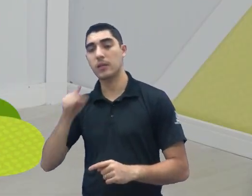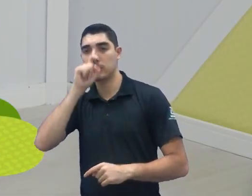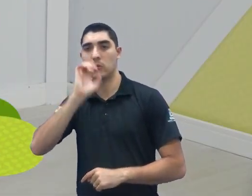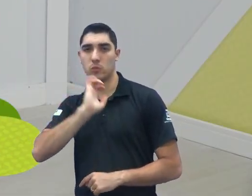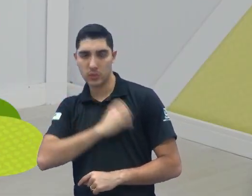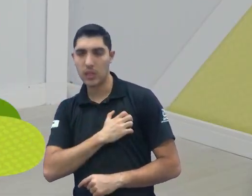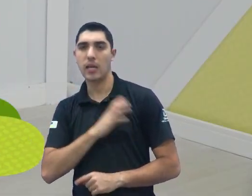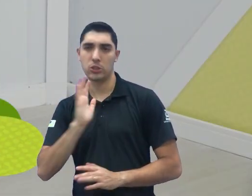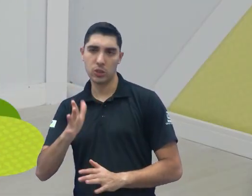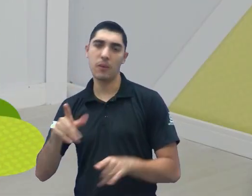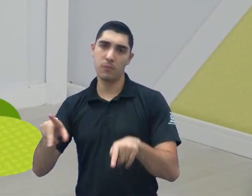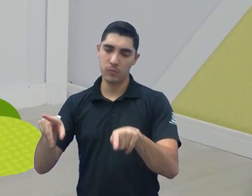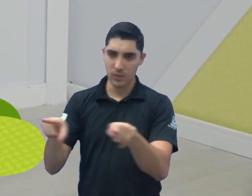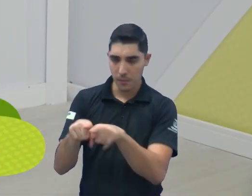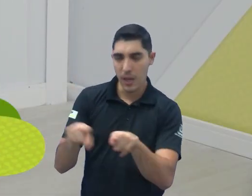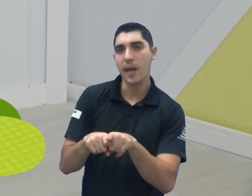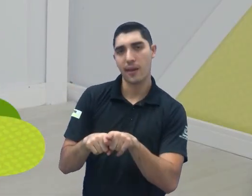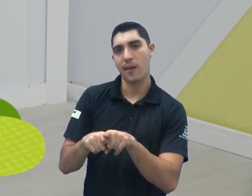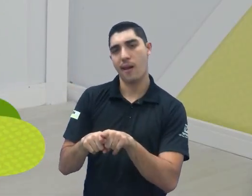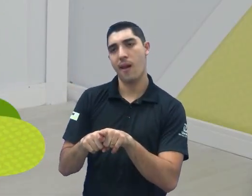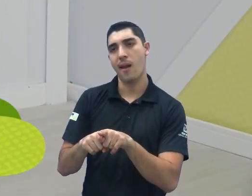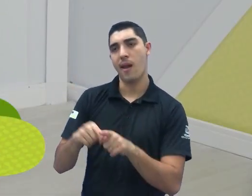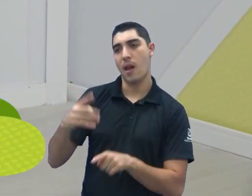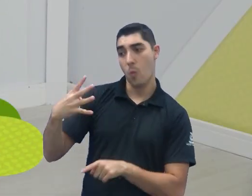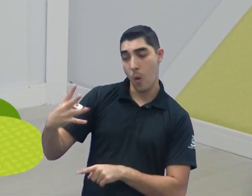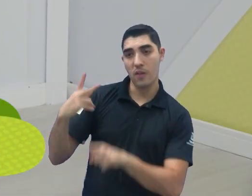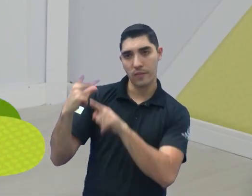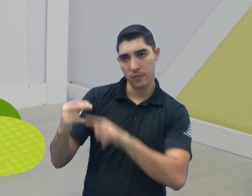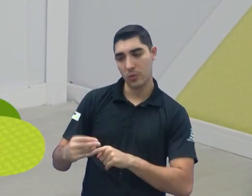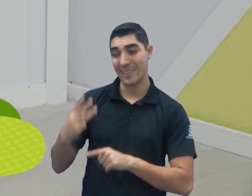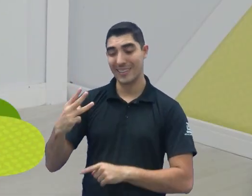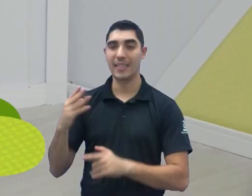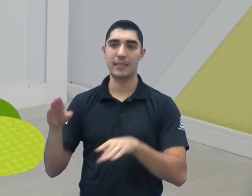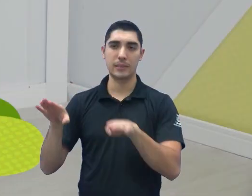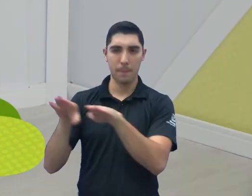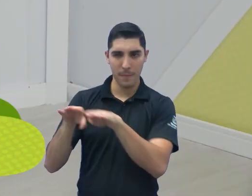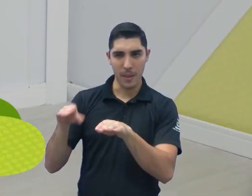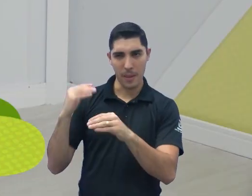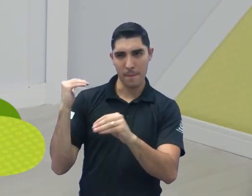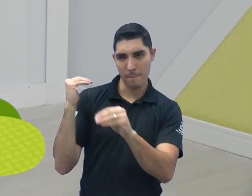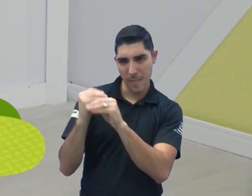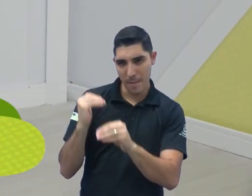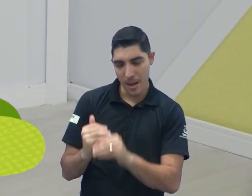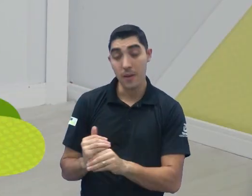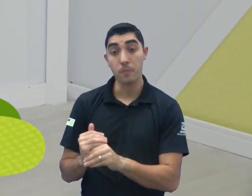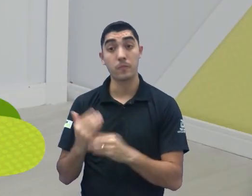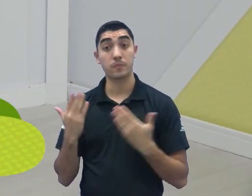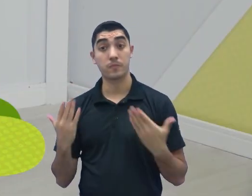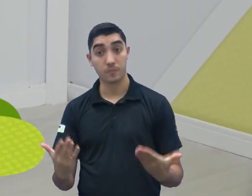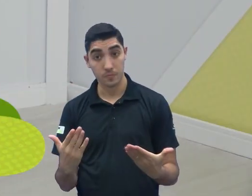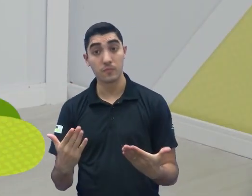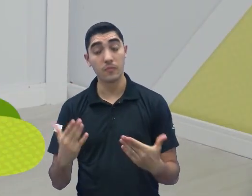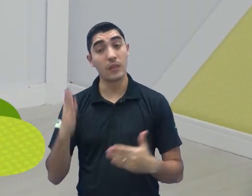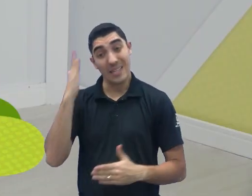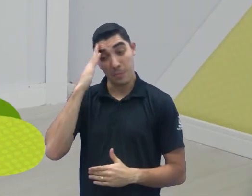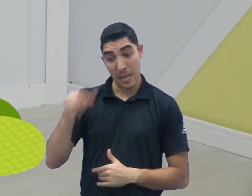São José, de repente, apresentar um melhor futebol. A gente falou aqui na sexta-feira, jogo de estreia pode acontecer qualquer coisa, o resultado mais